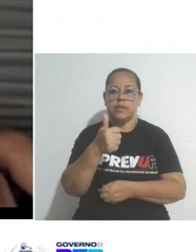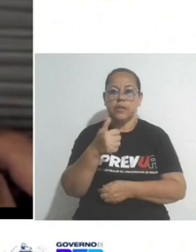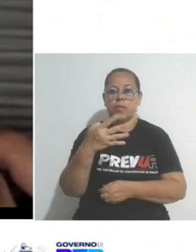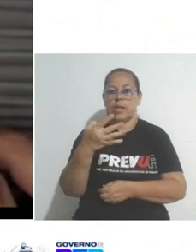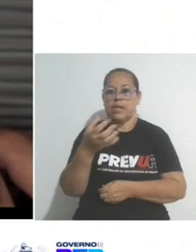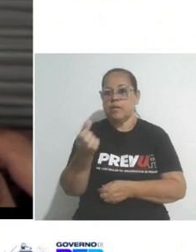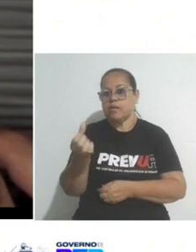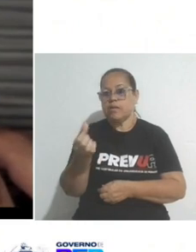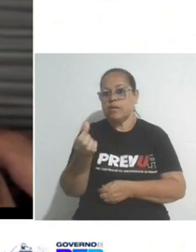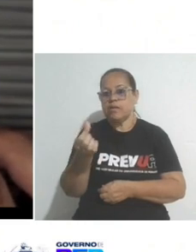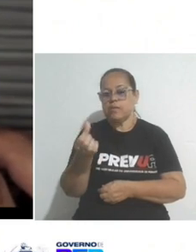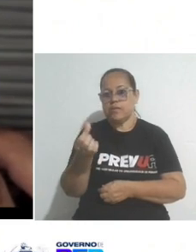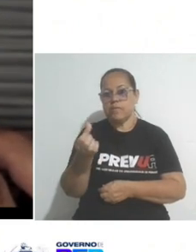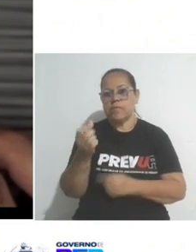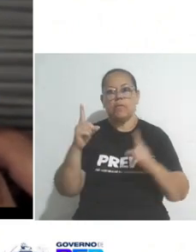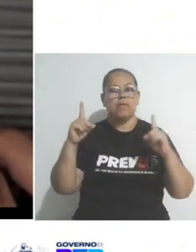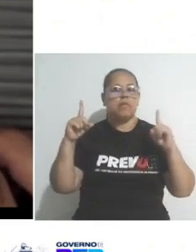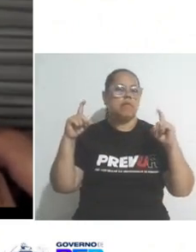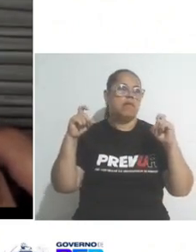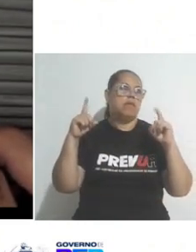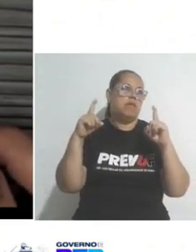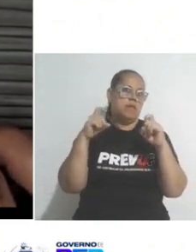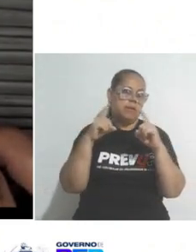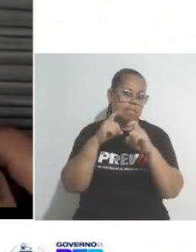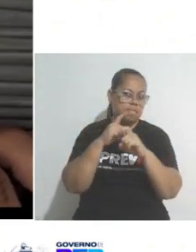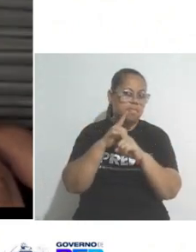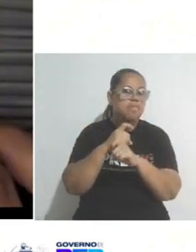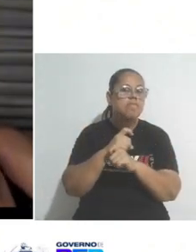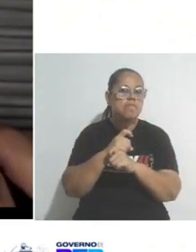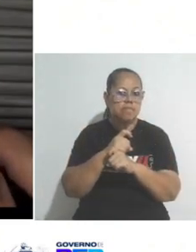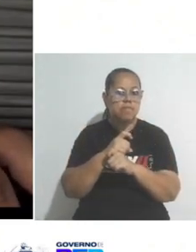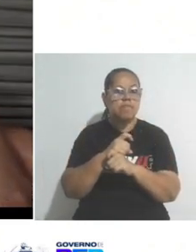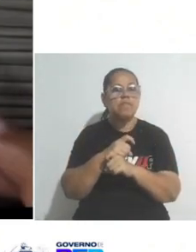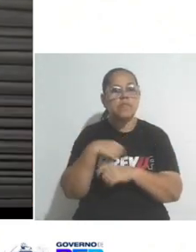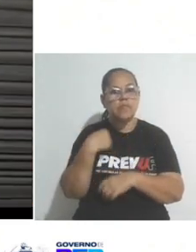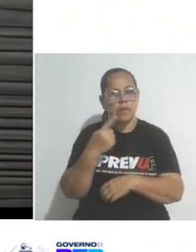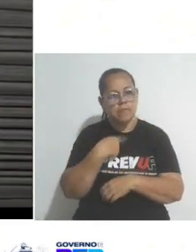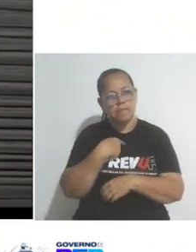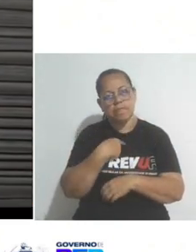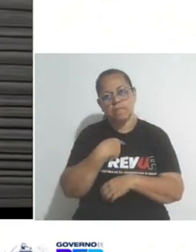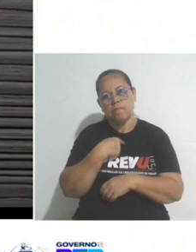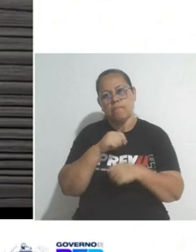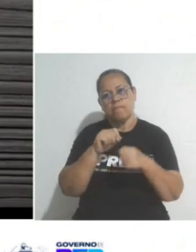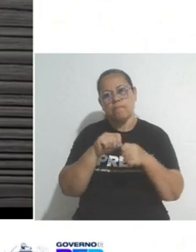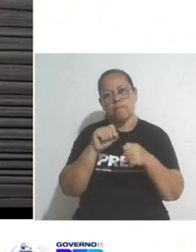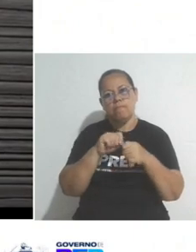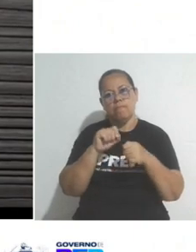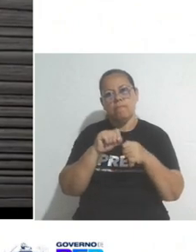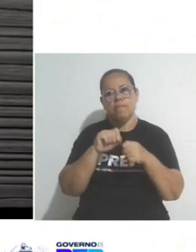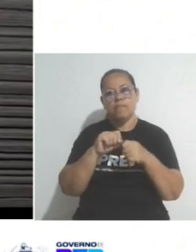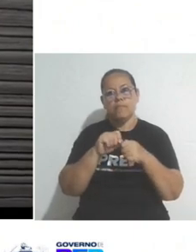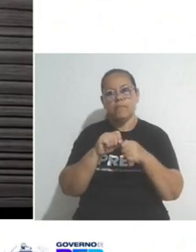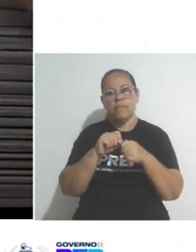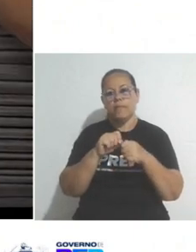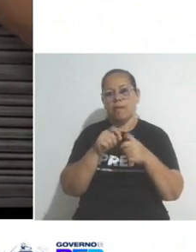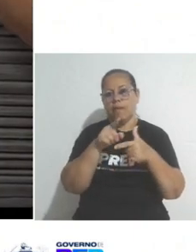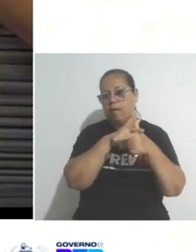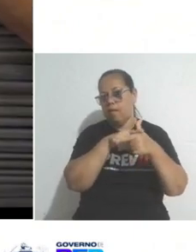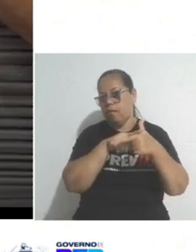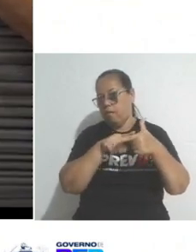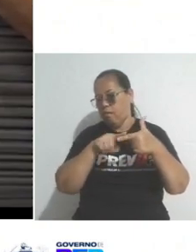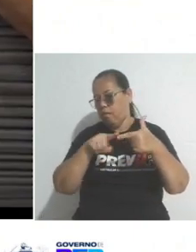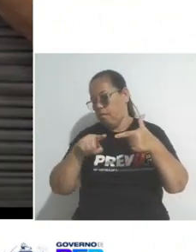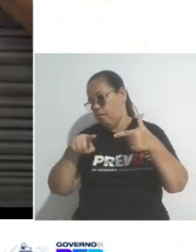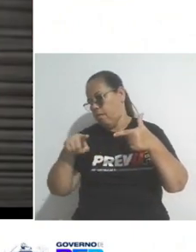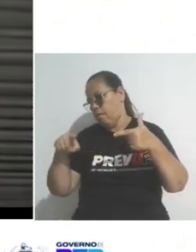146 é difícil e aí a gente então vai fazer aquela divisão que é longa que é